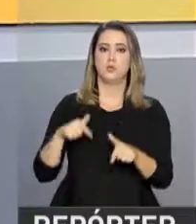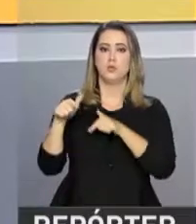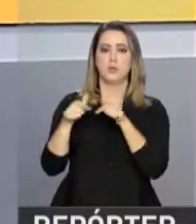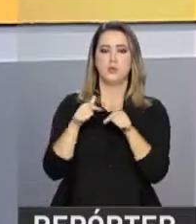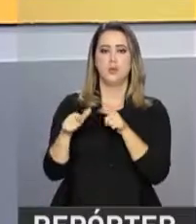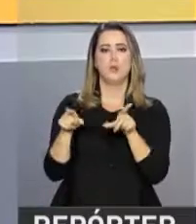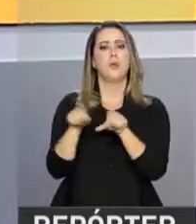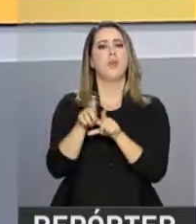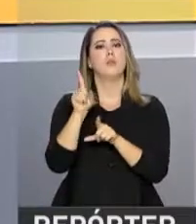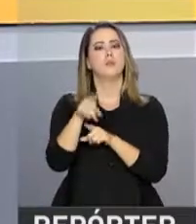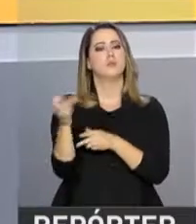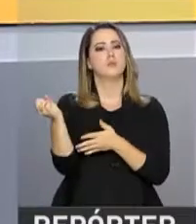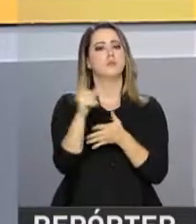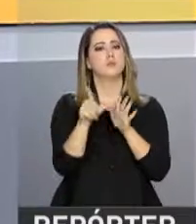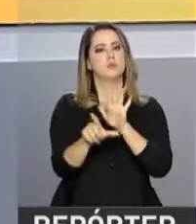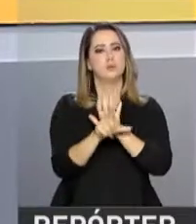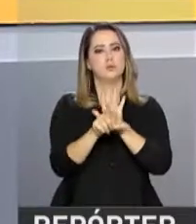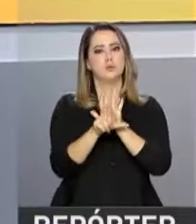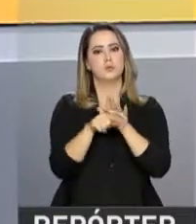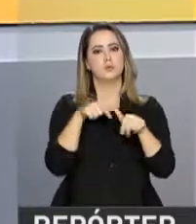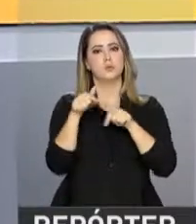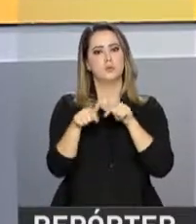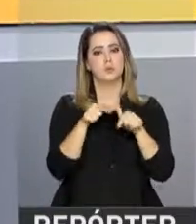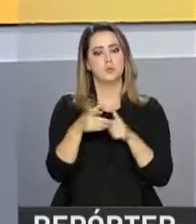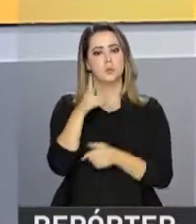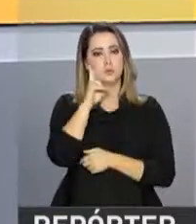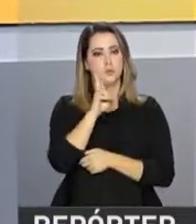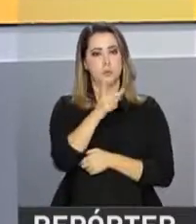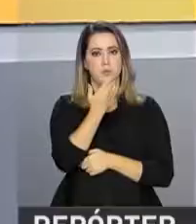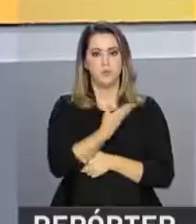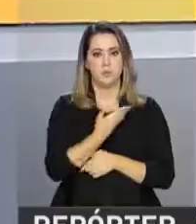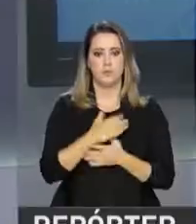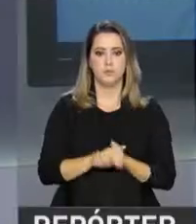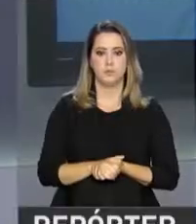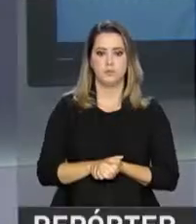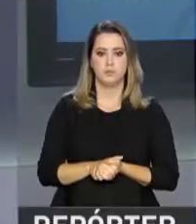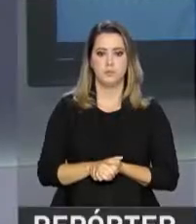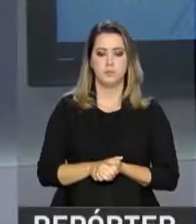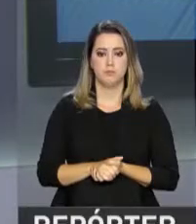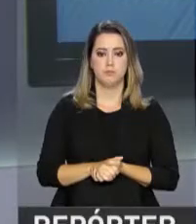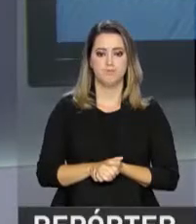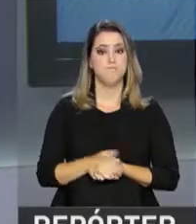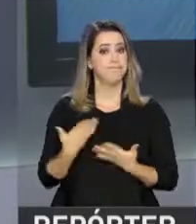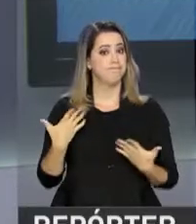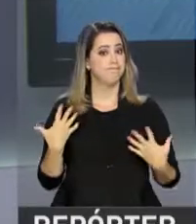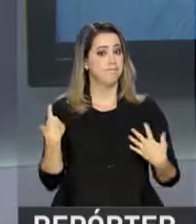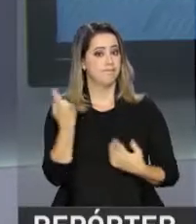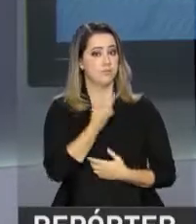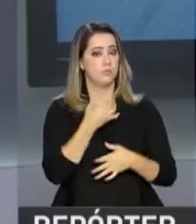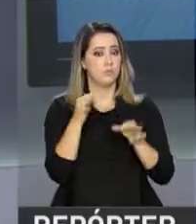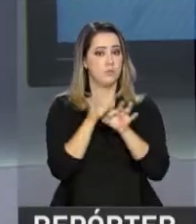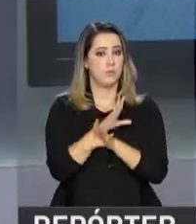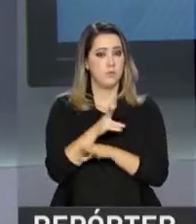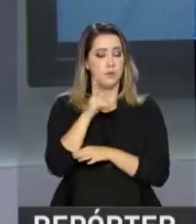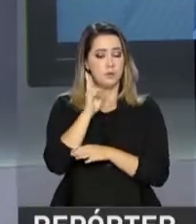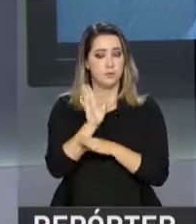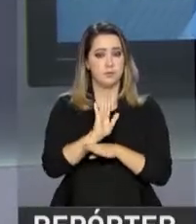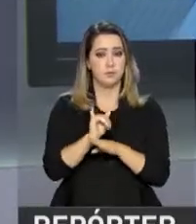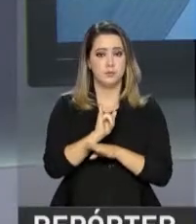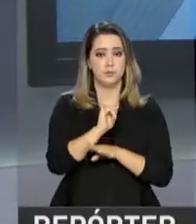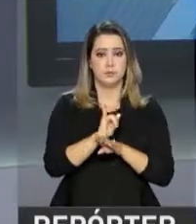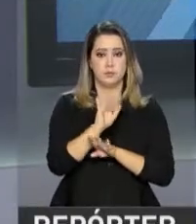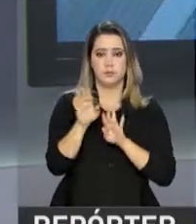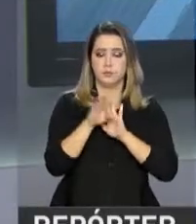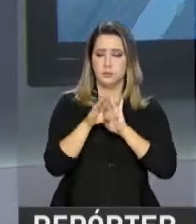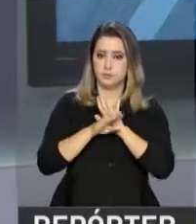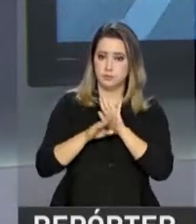estão a modernização das leis trabalhistas acompanhe nós ficamos por aqui você pode ver as reportagens no youtube